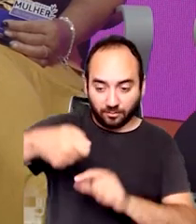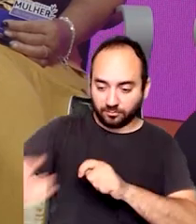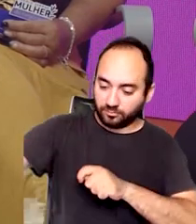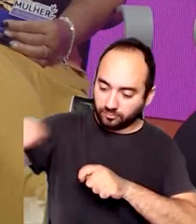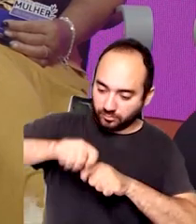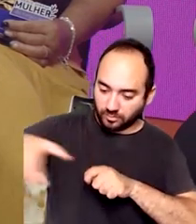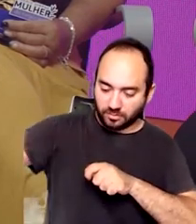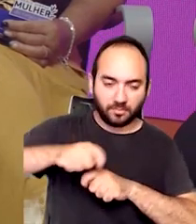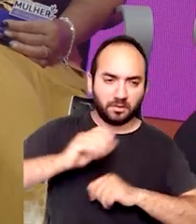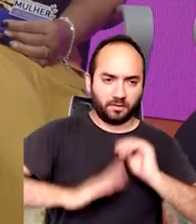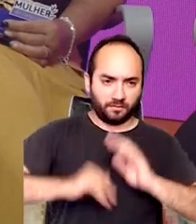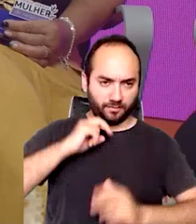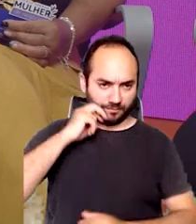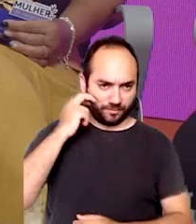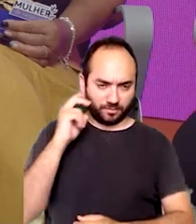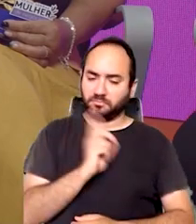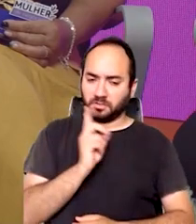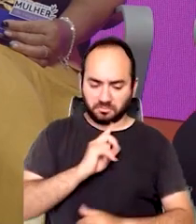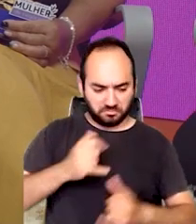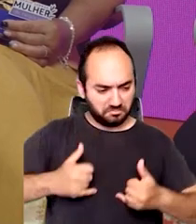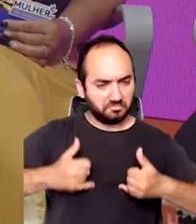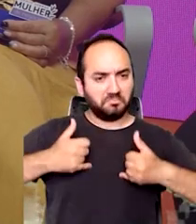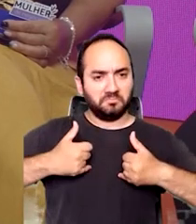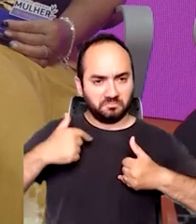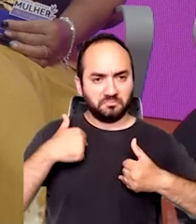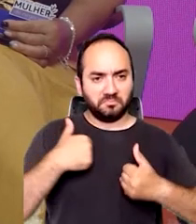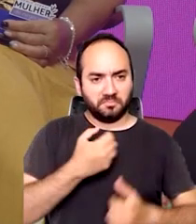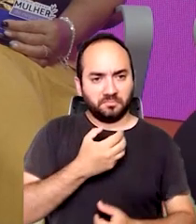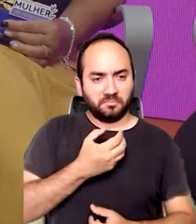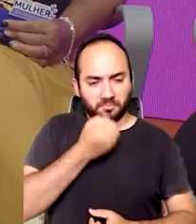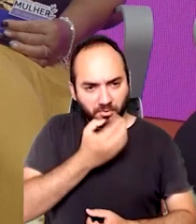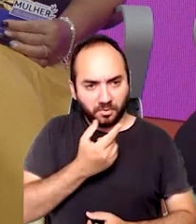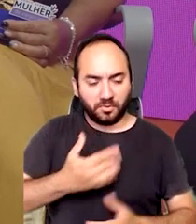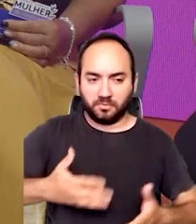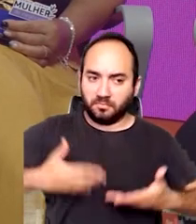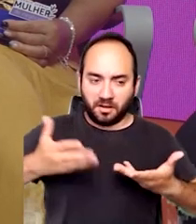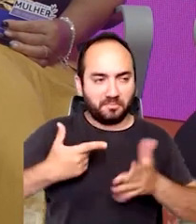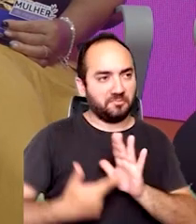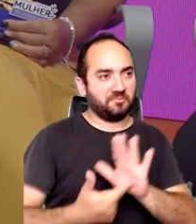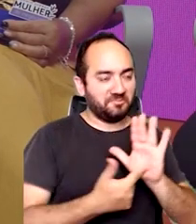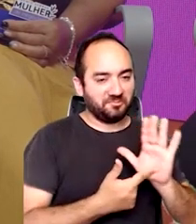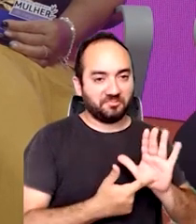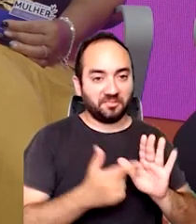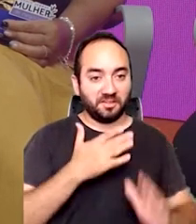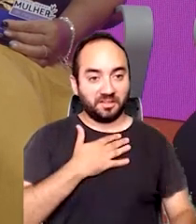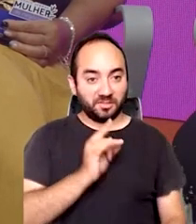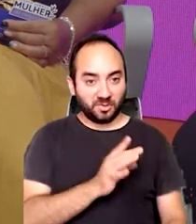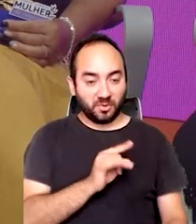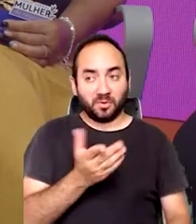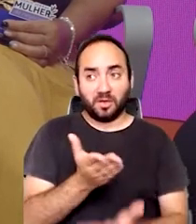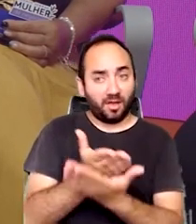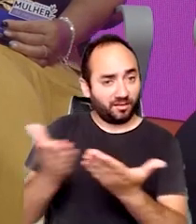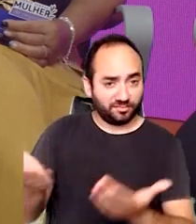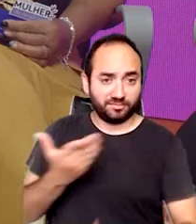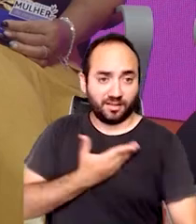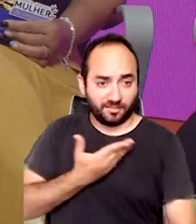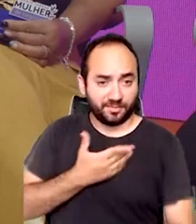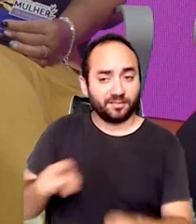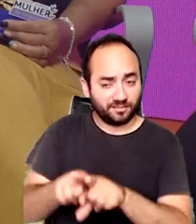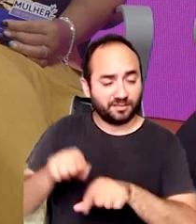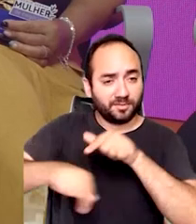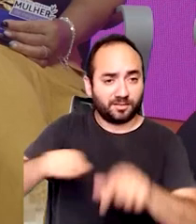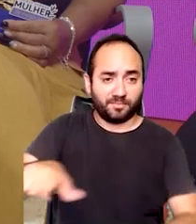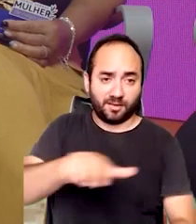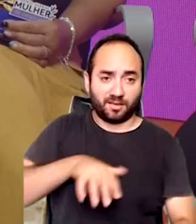sacola nunca tive vergonha da minha profissão muito pelo contrário é algo assim que eu sempre tô exaltando não só a minha como de todas as